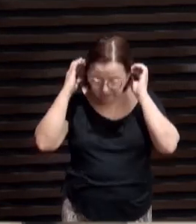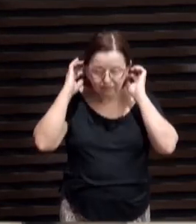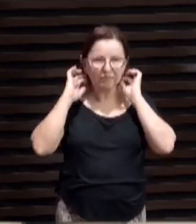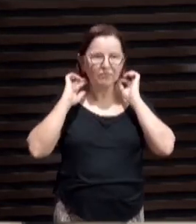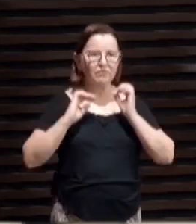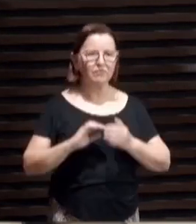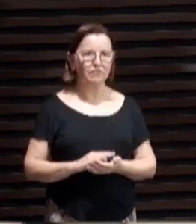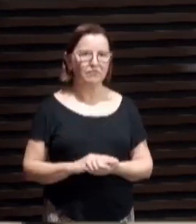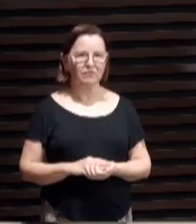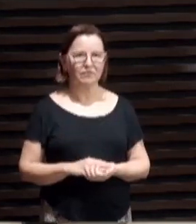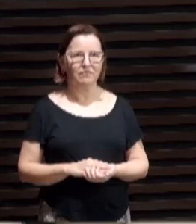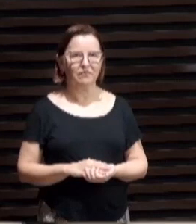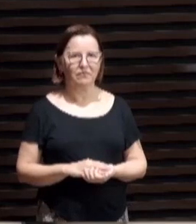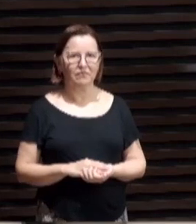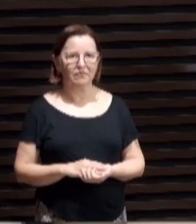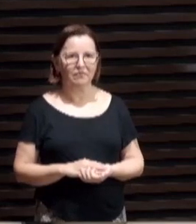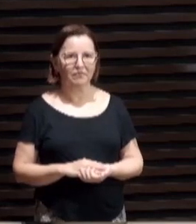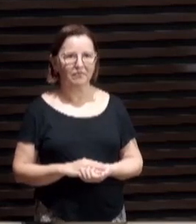Não